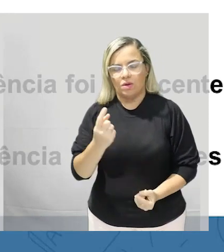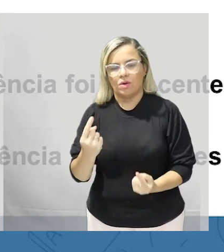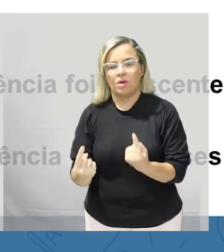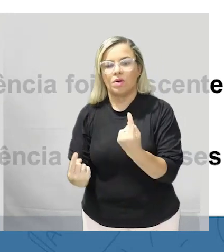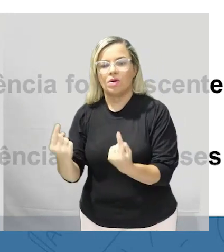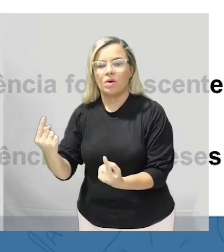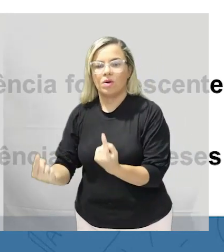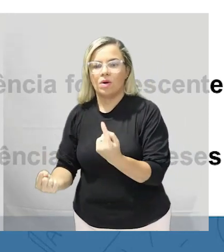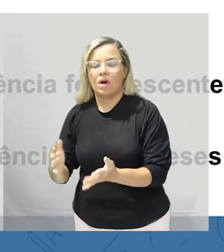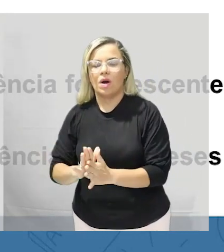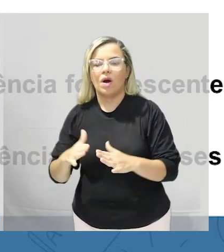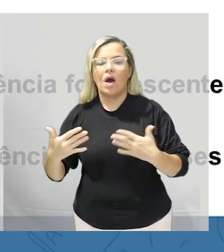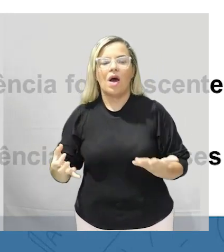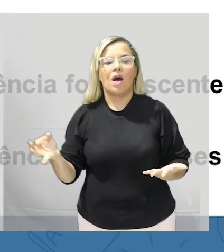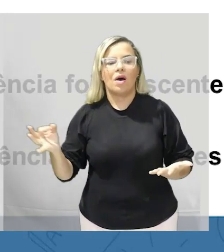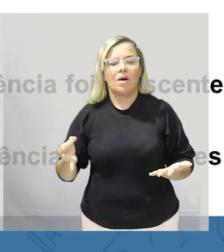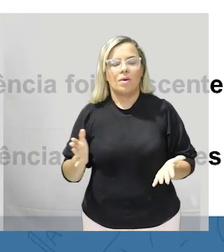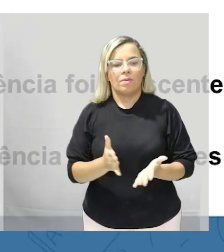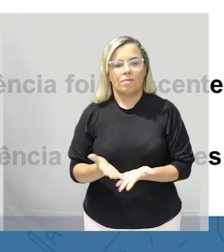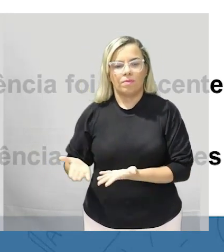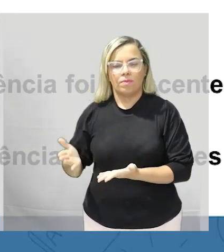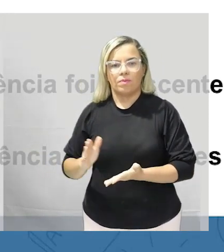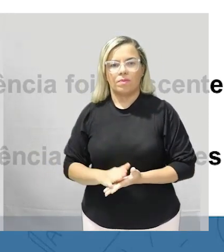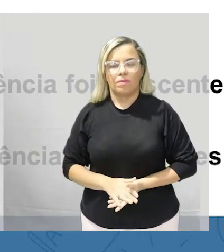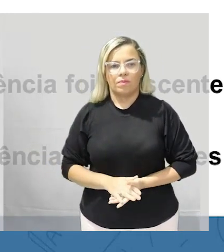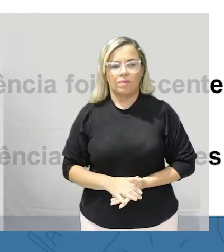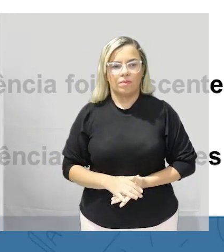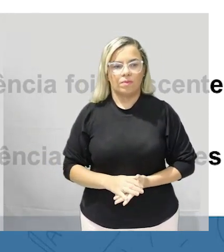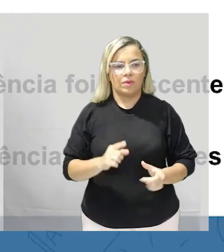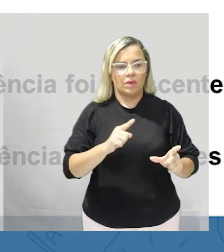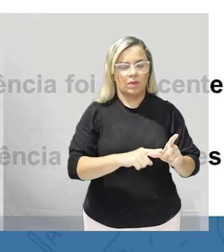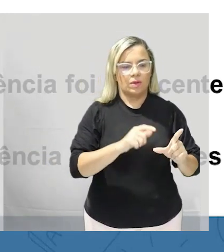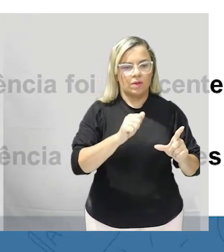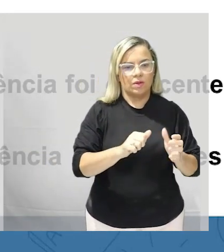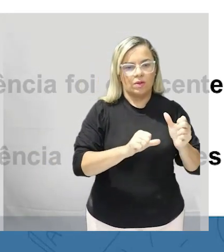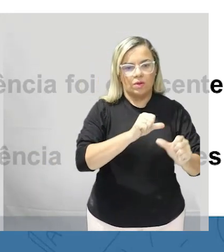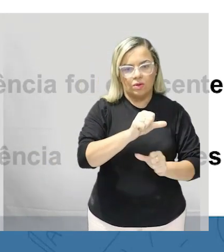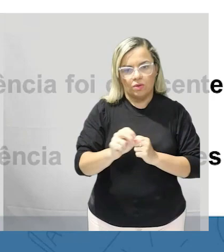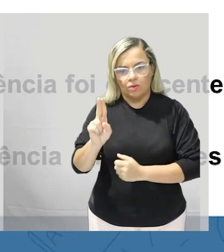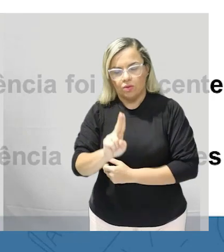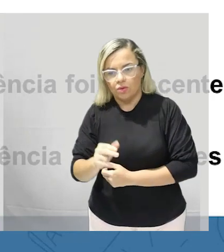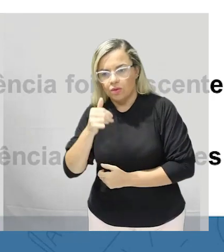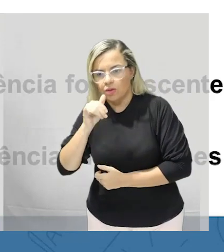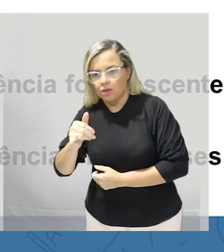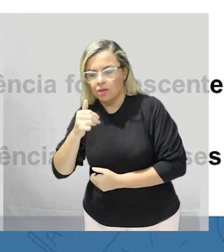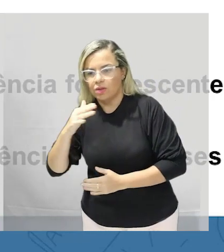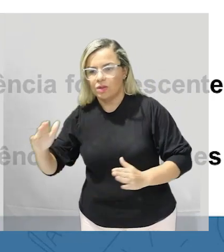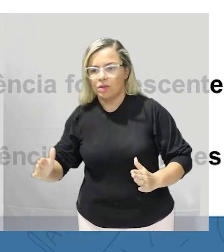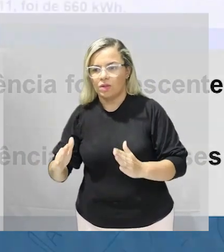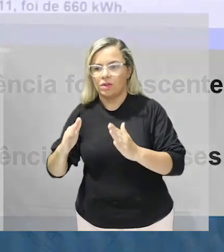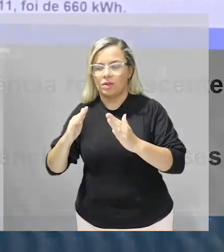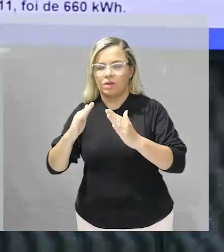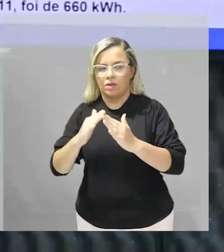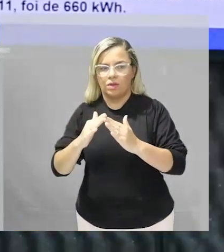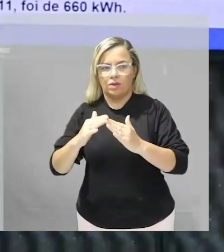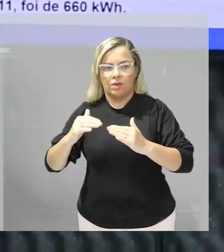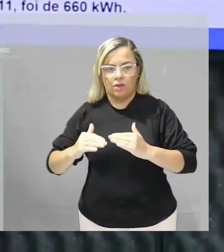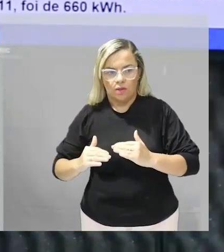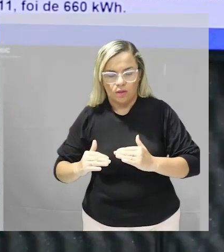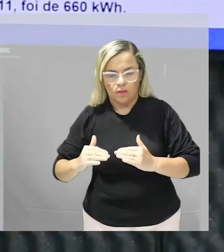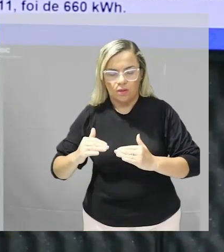é correto afirmar que letra a a variação do consumo de energia elétrica dessa